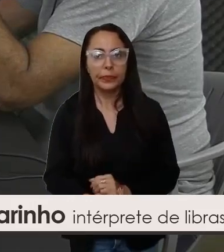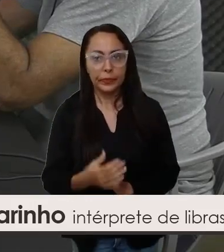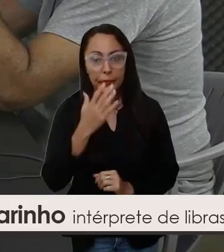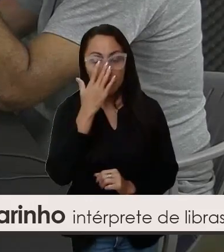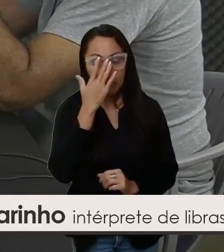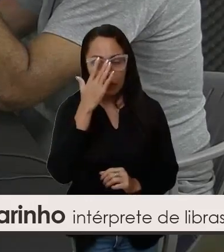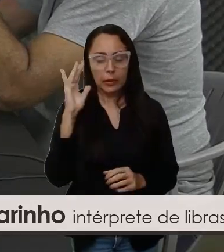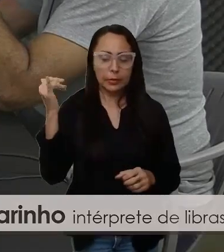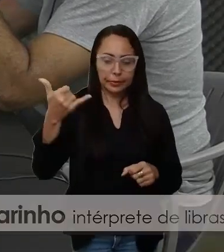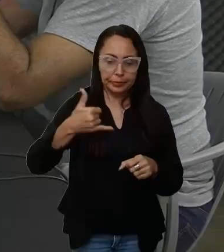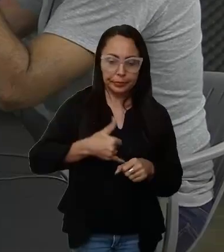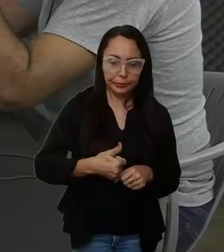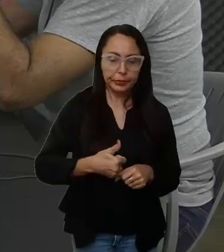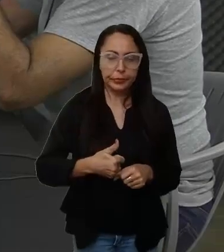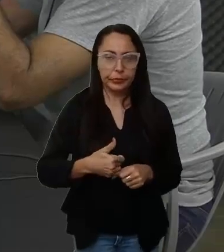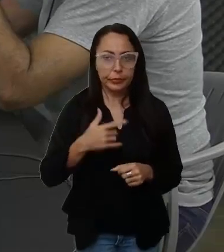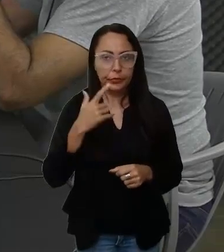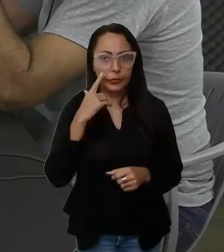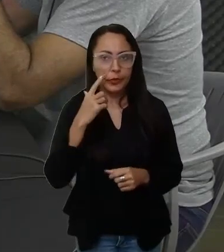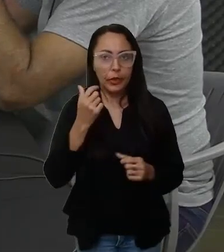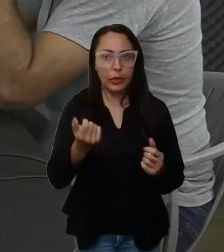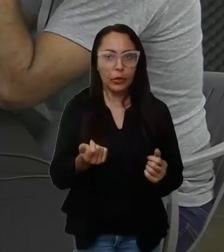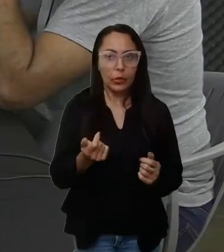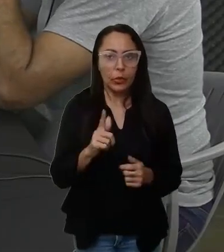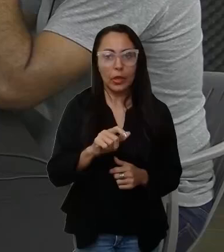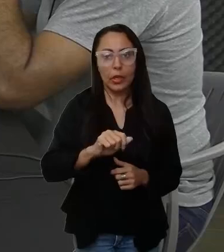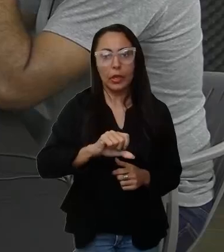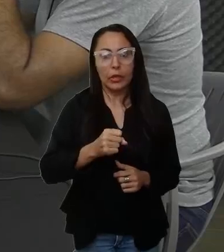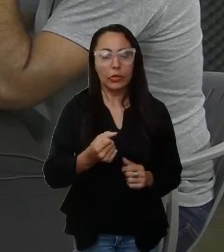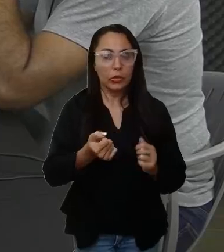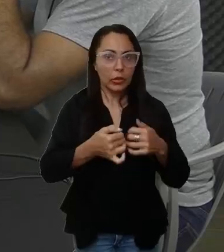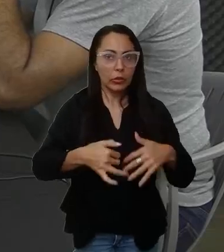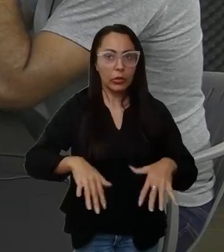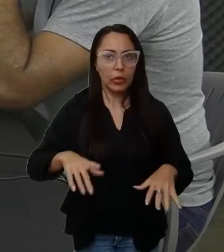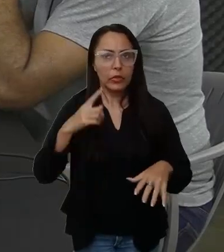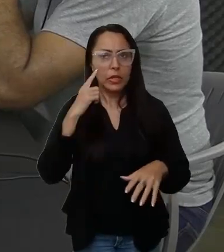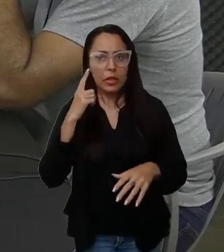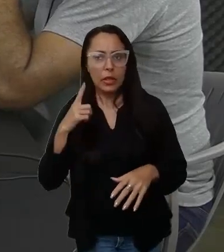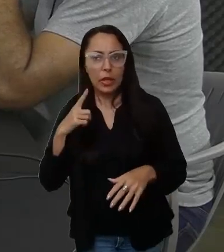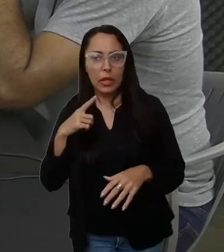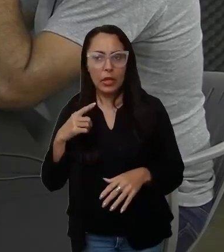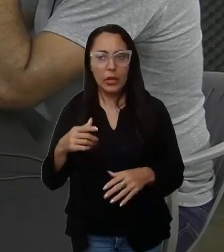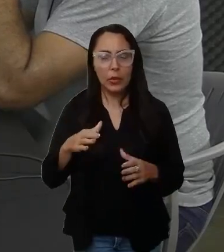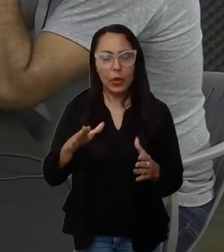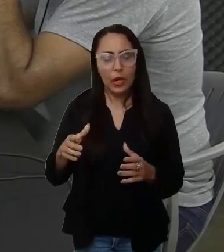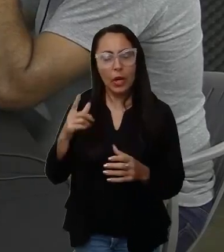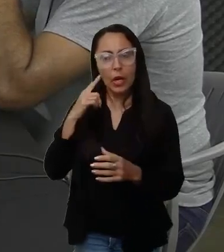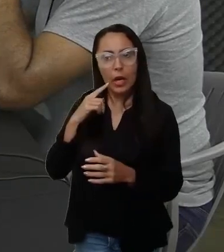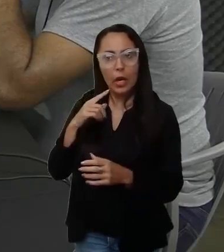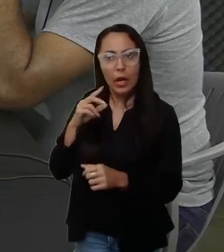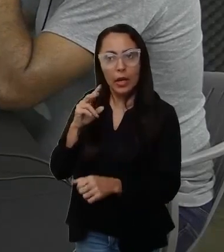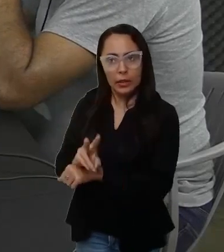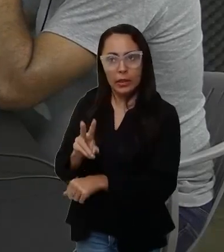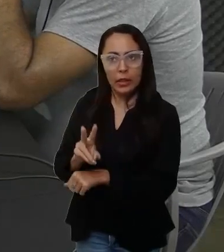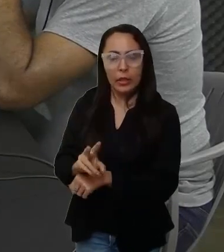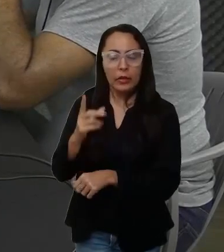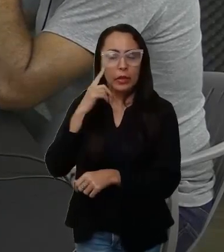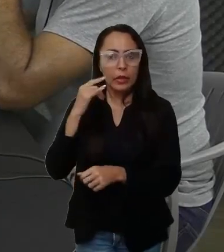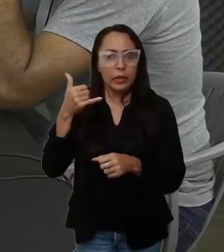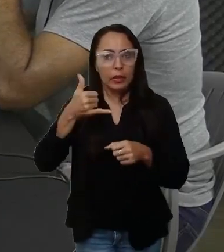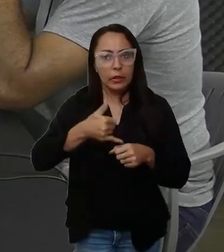petróleo, carvão, gás natural é o que acontece. Você tem uma reserva, né, natural de petróleo que